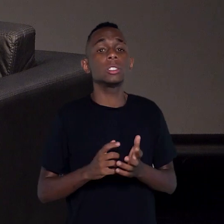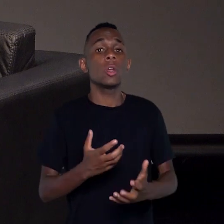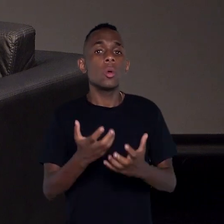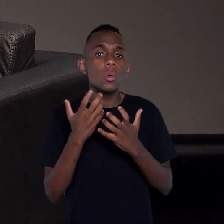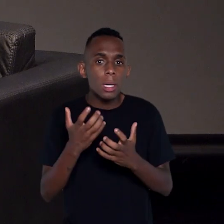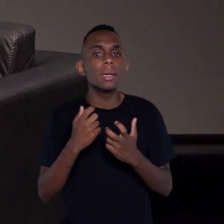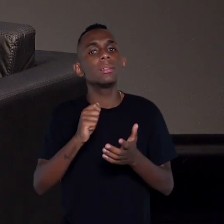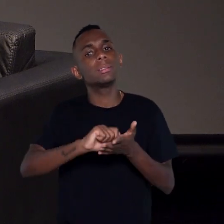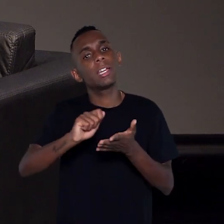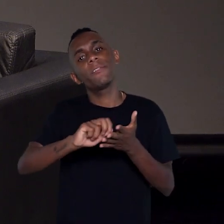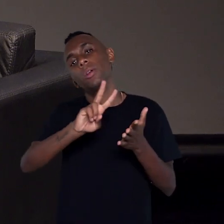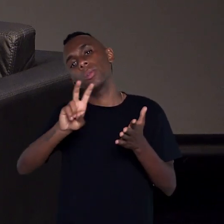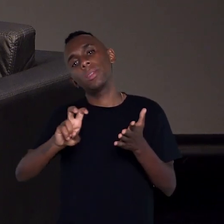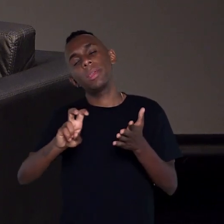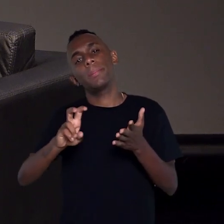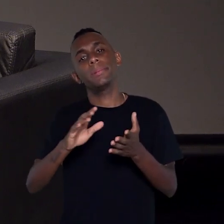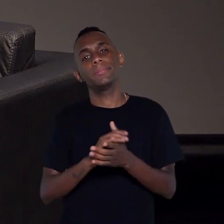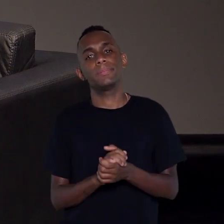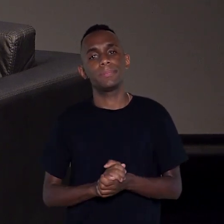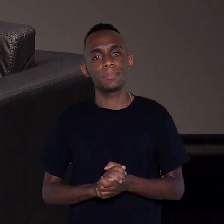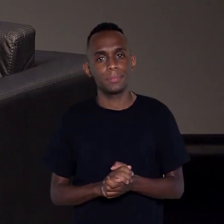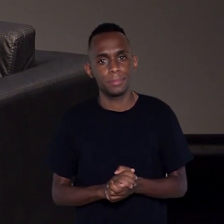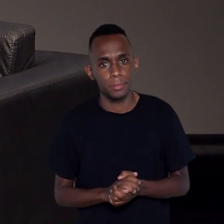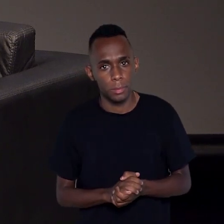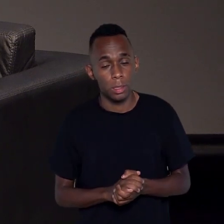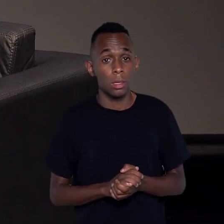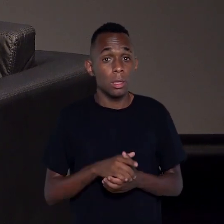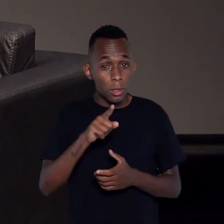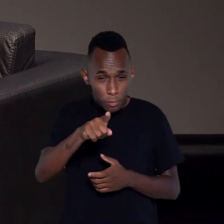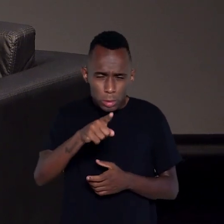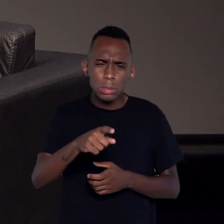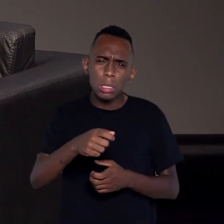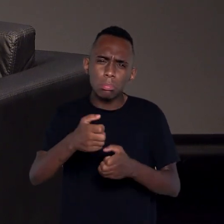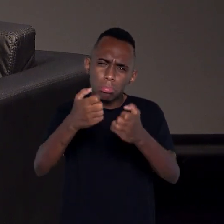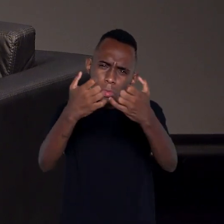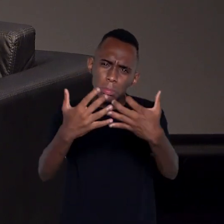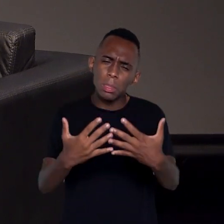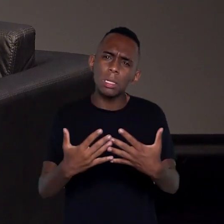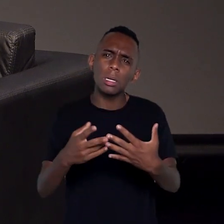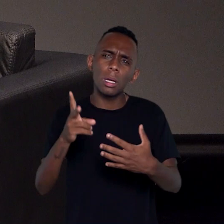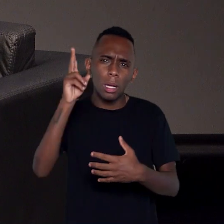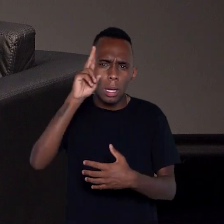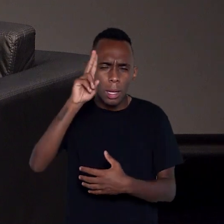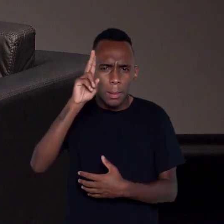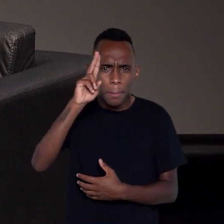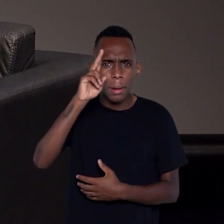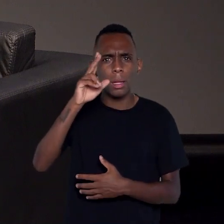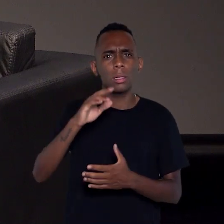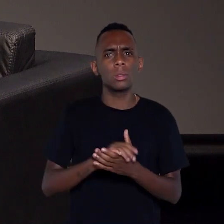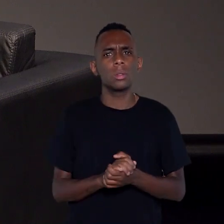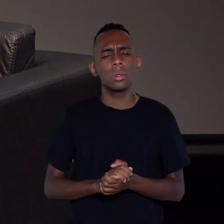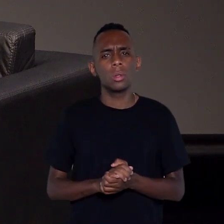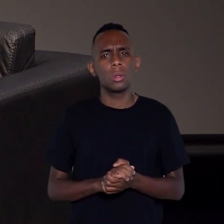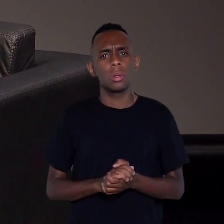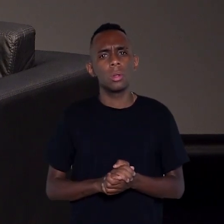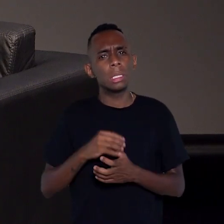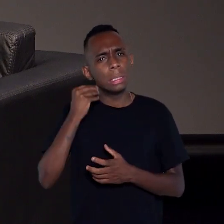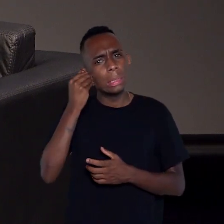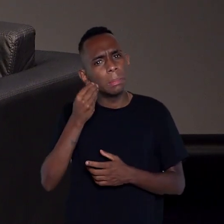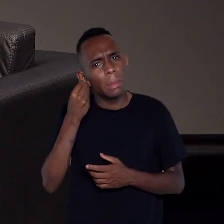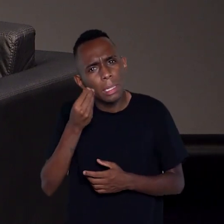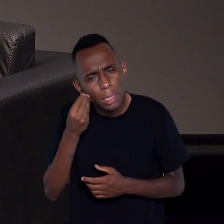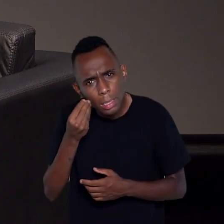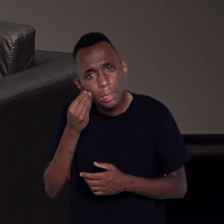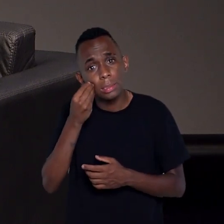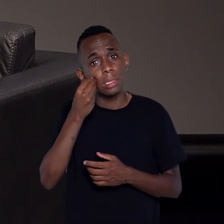quero escrever sobre essas coisas. E aí, ouvindo você falar, né, lembrando do tambor de mina, né, de